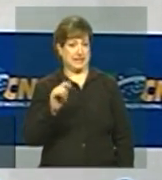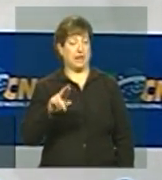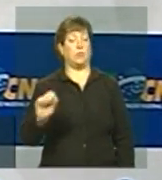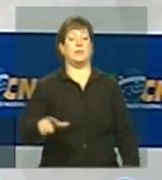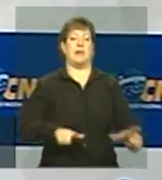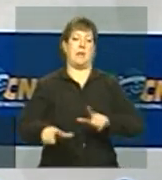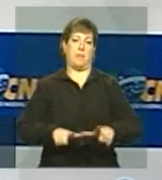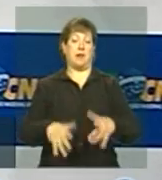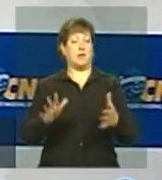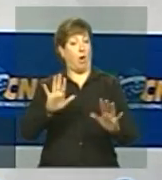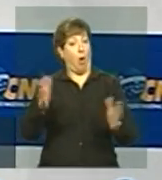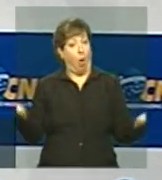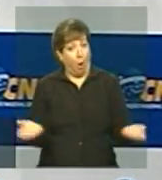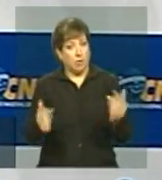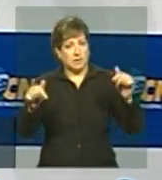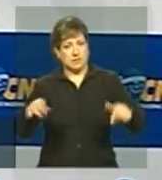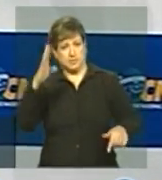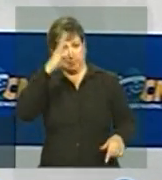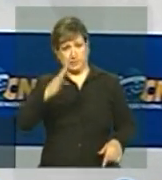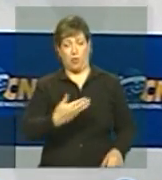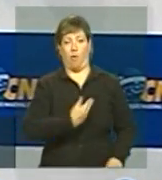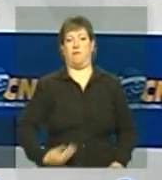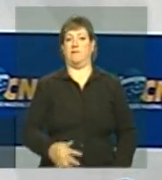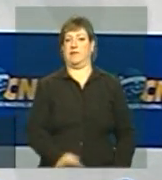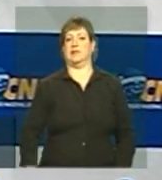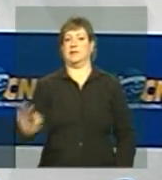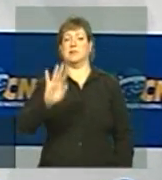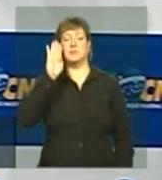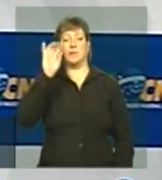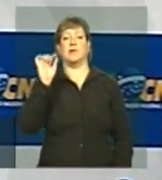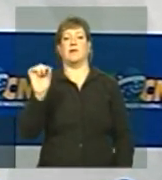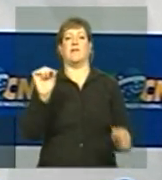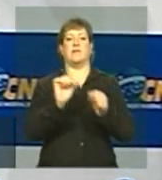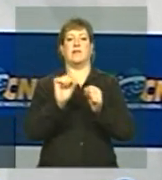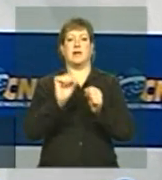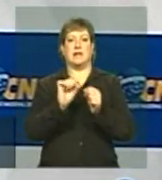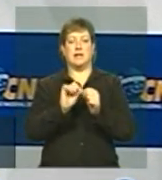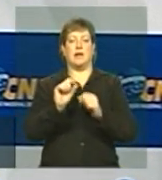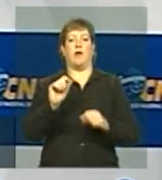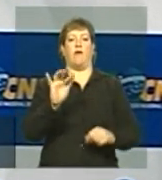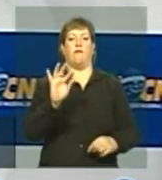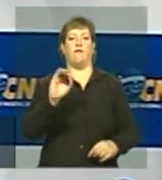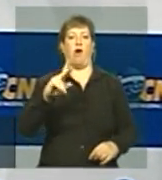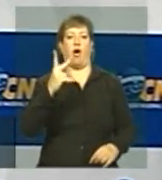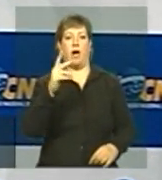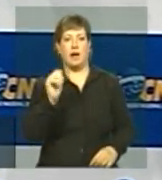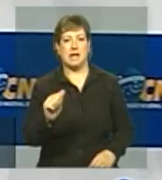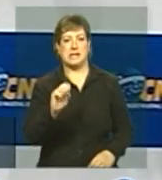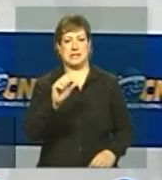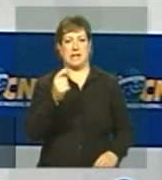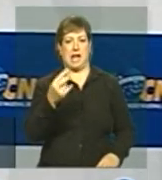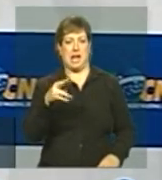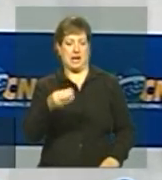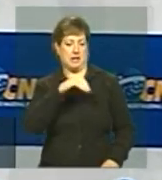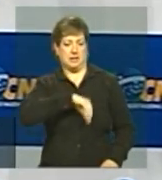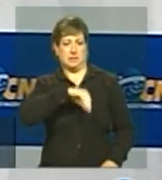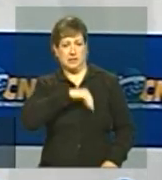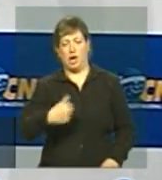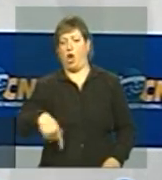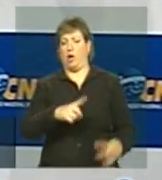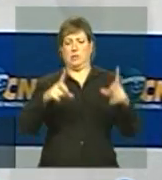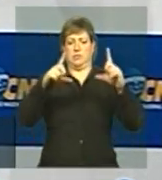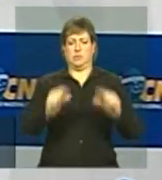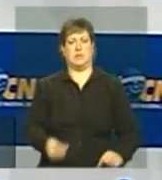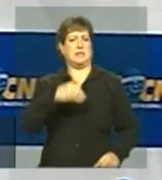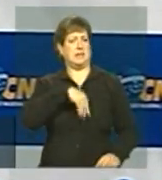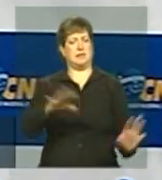fundamental o que o governo federal está fazendo de desoneração da folha de salário. Nós não vamos reduzir salário